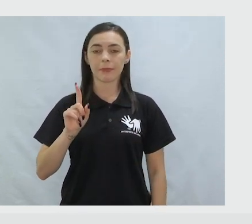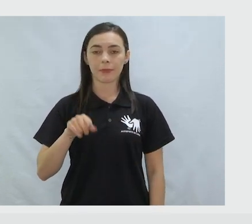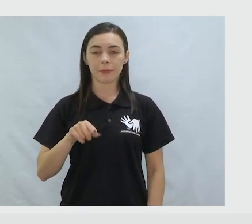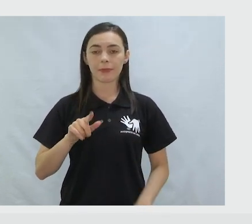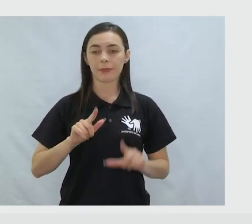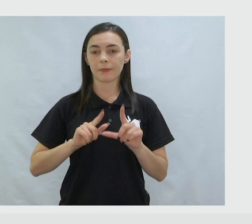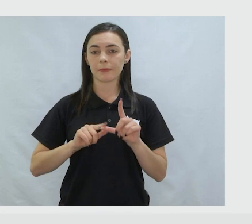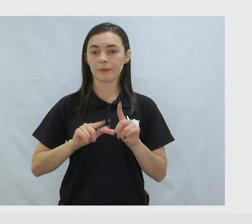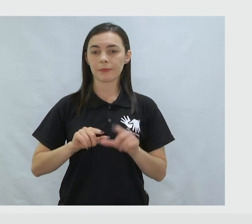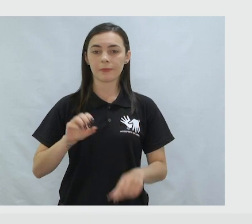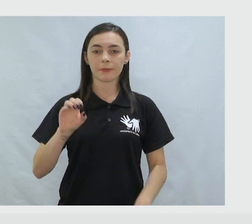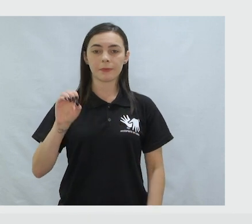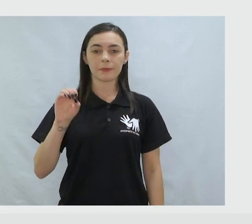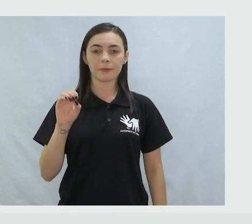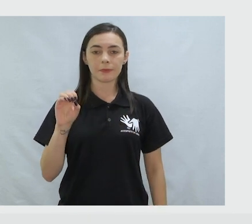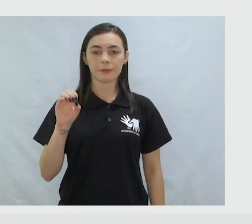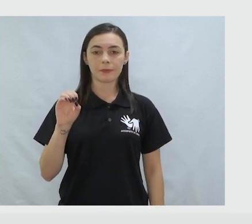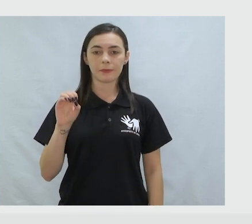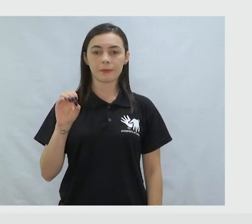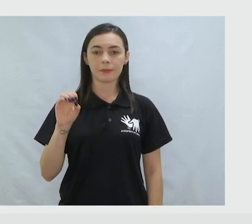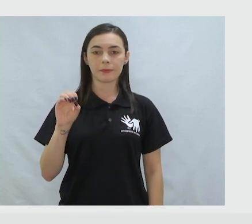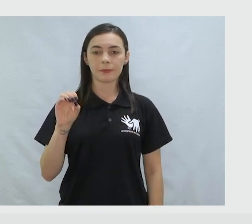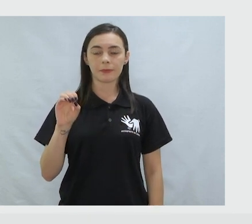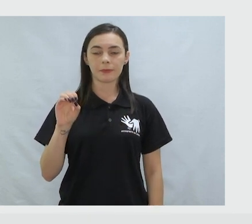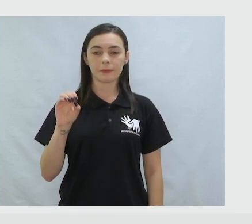em casa vai ser a letra